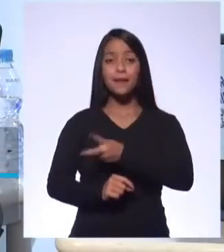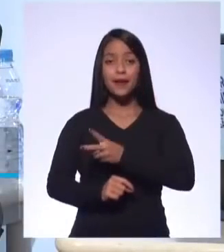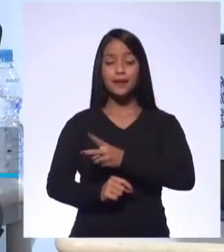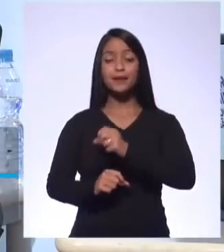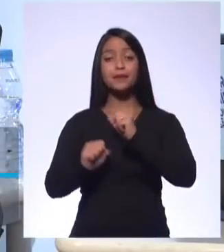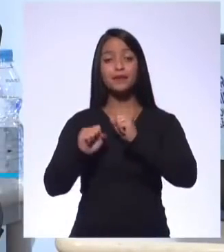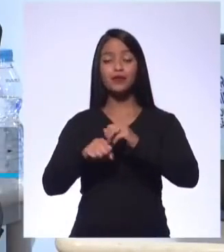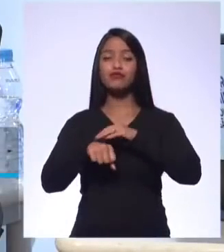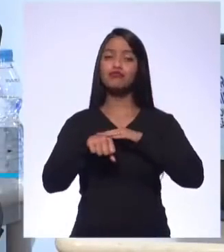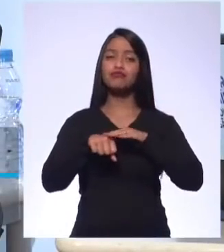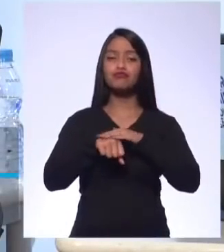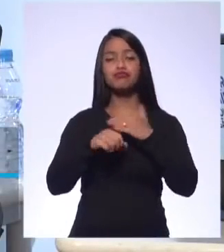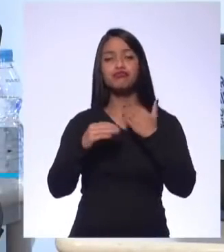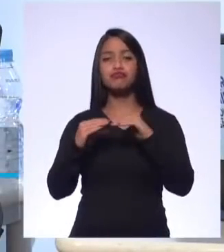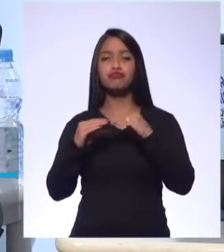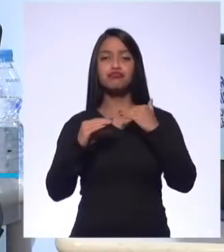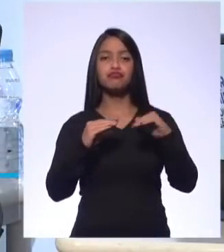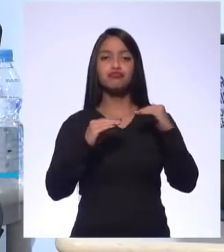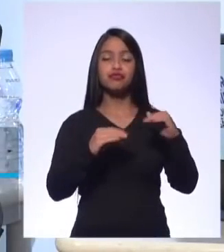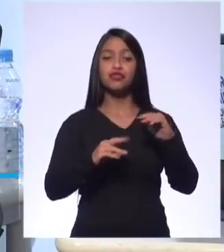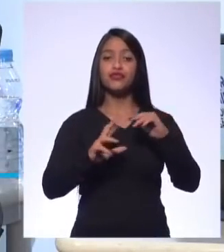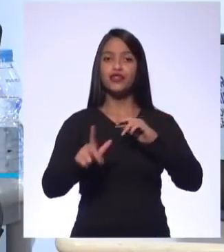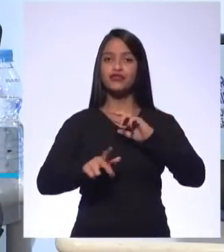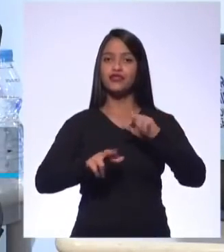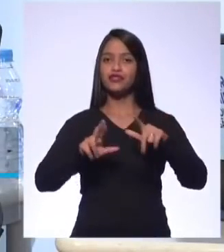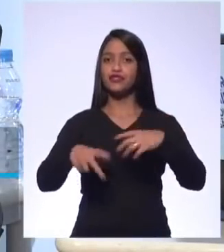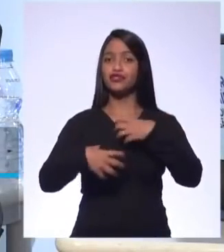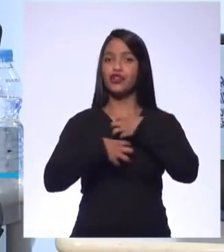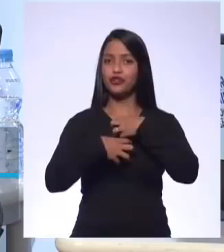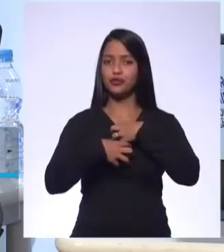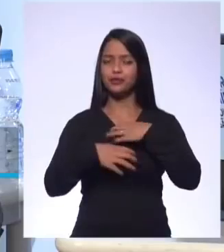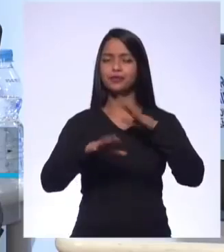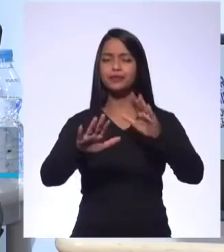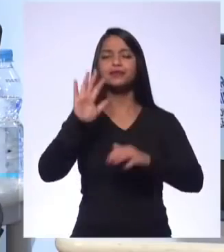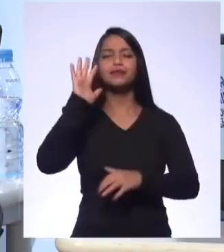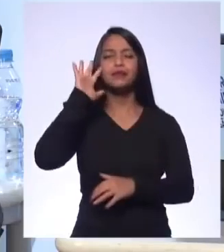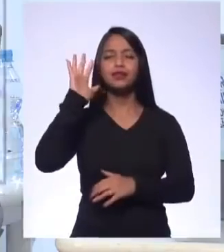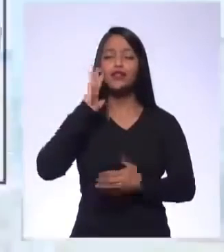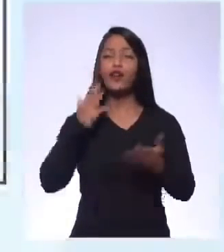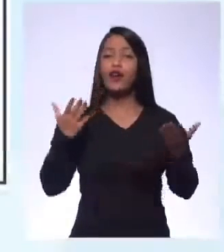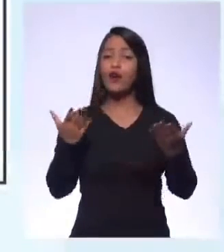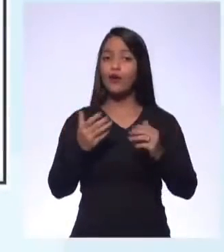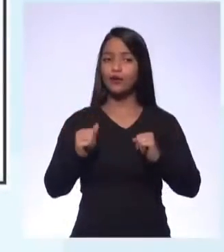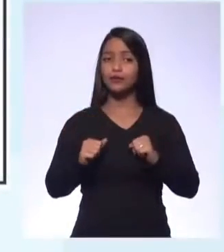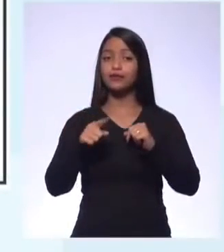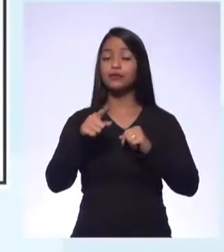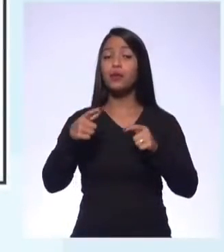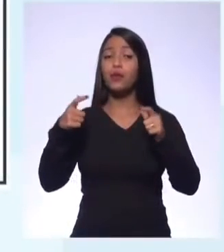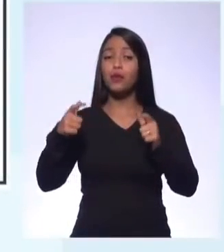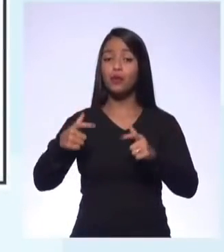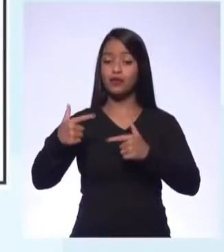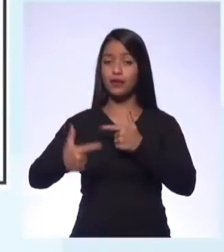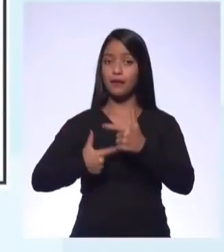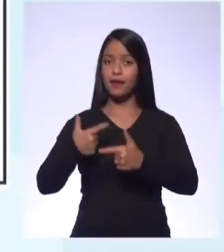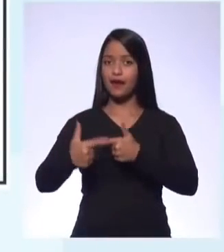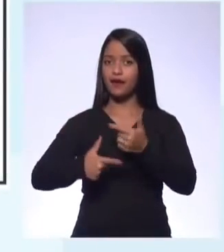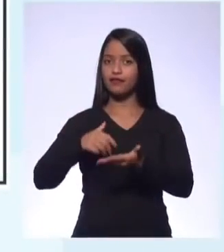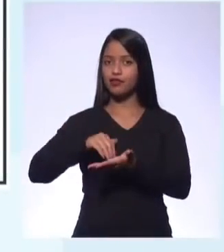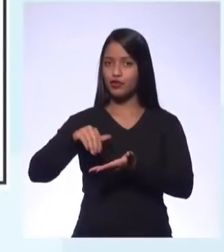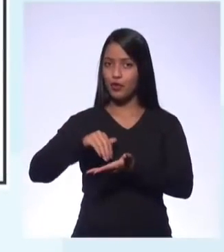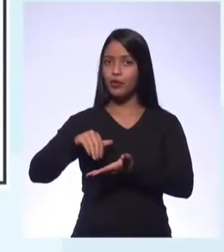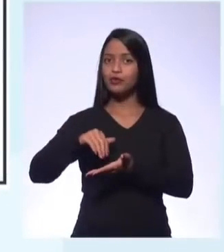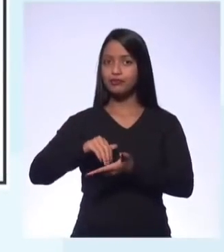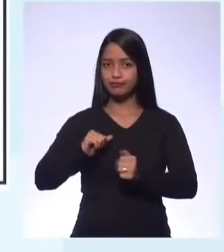formas diferentes, certo? Agora pensa aí que você está no escritório, pode colocar na tela, com um colega de trabalho e